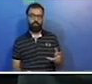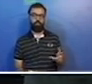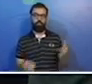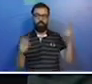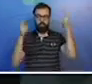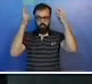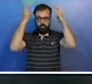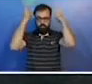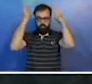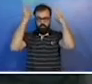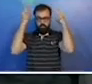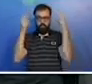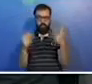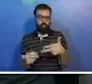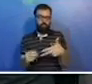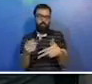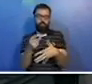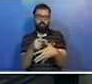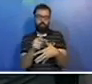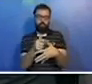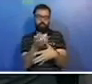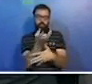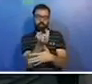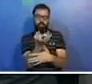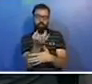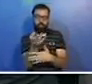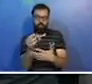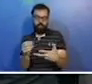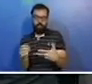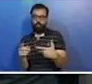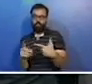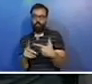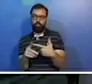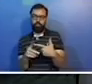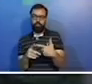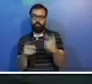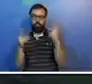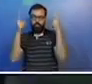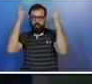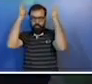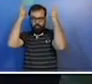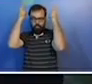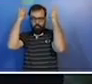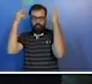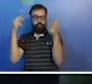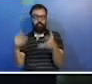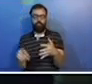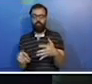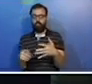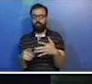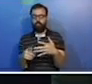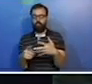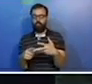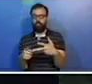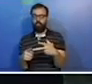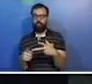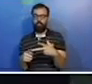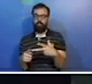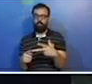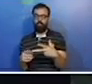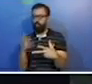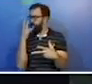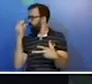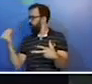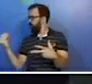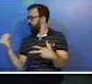é herbívoro. Ele vai se alimentar da planta, o nosso produtor. Mas quem que se alimenta do coelho?